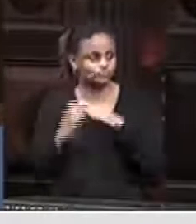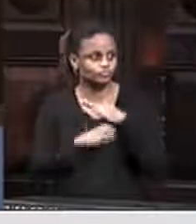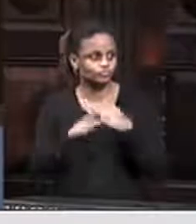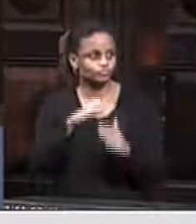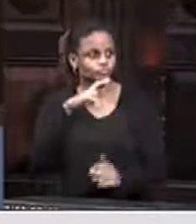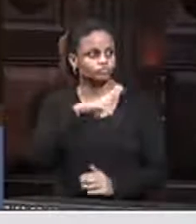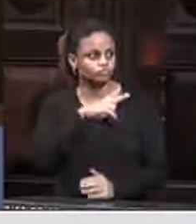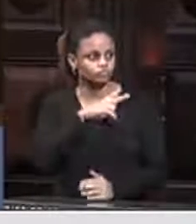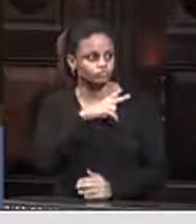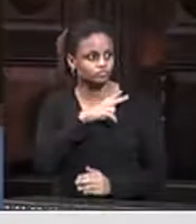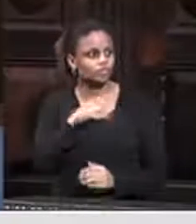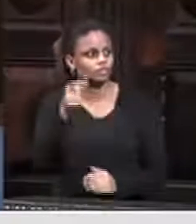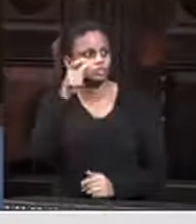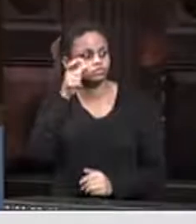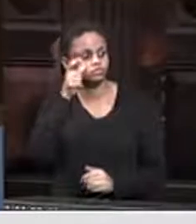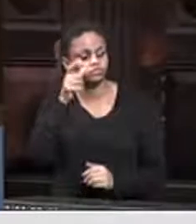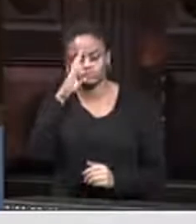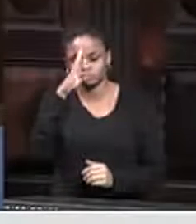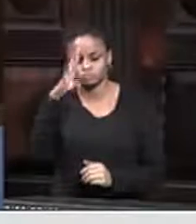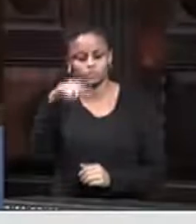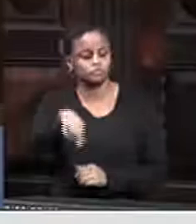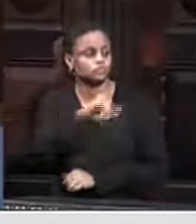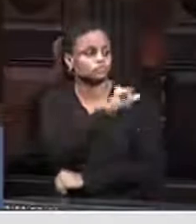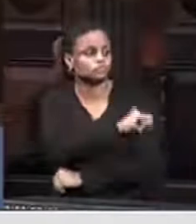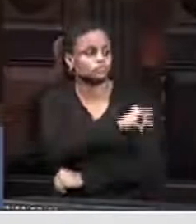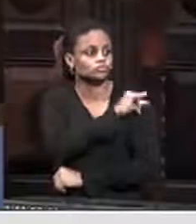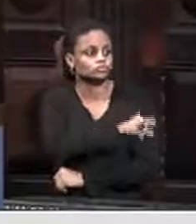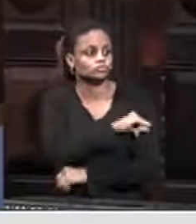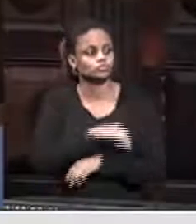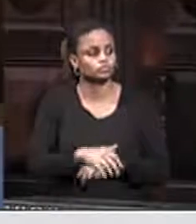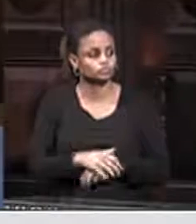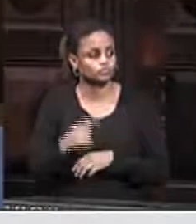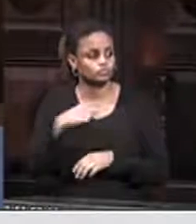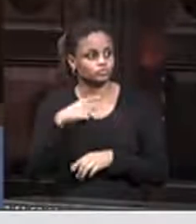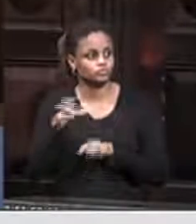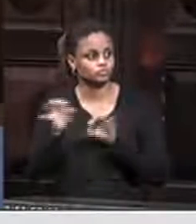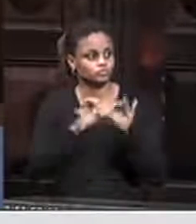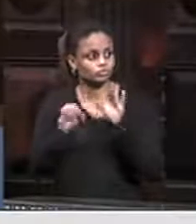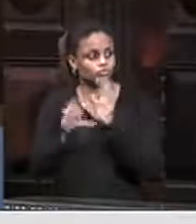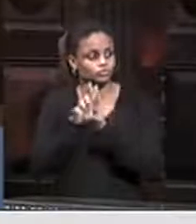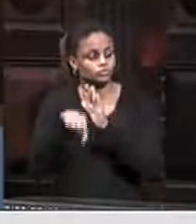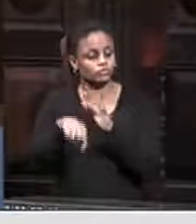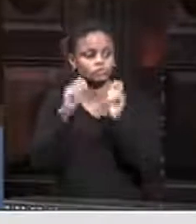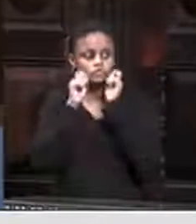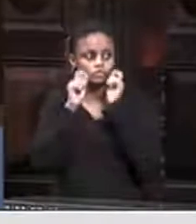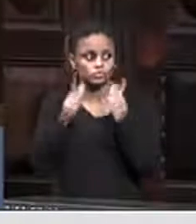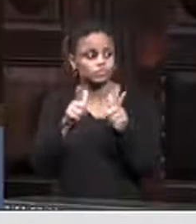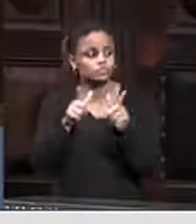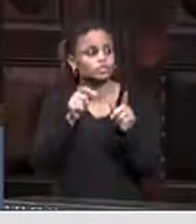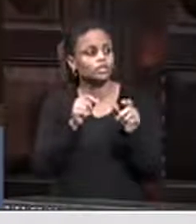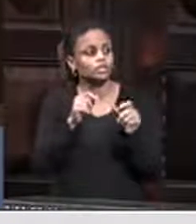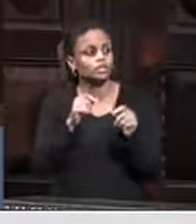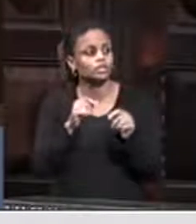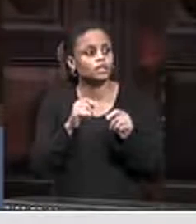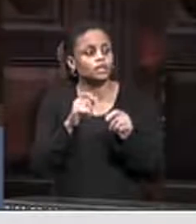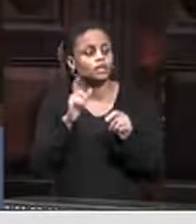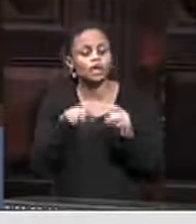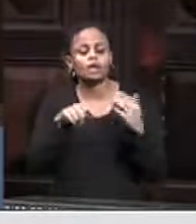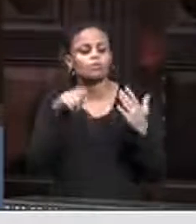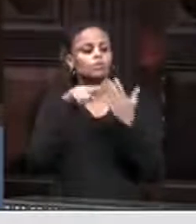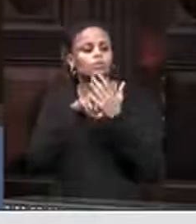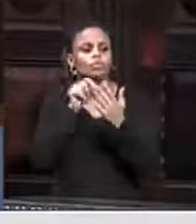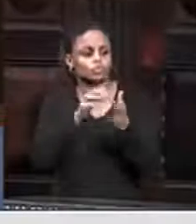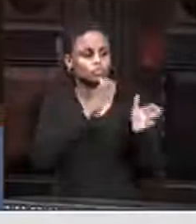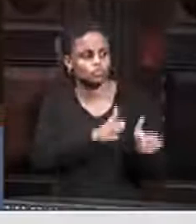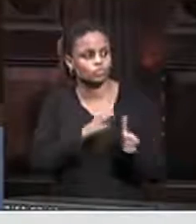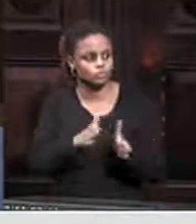interesse maior do Estado do Rio de Janeiro. Eu tenho um projeto de lei nessa casa que visa disciplinar e colocar